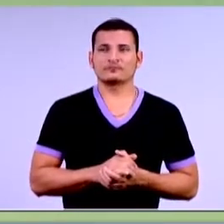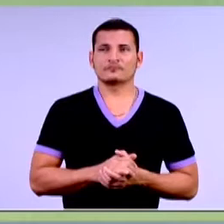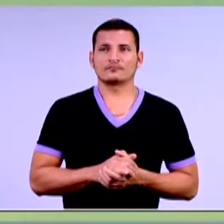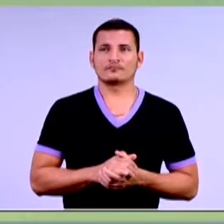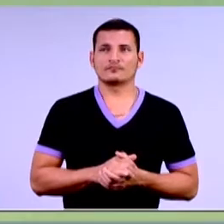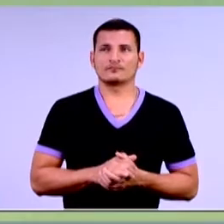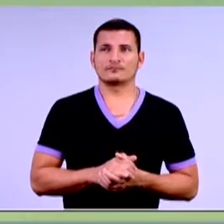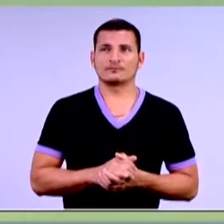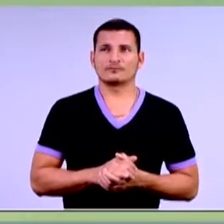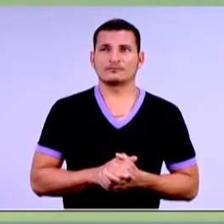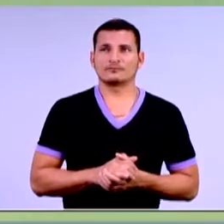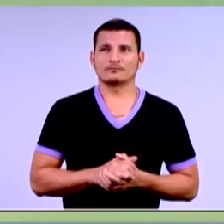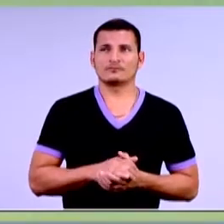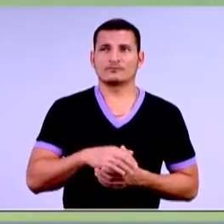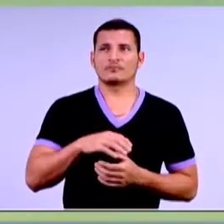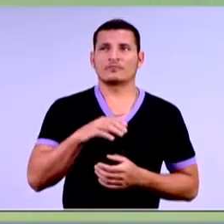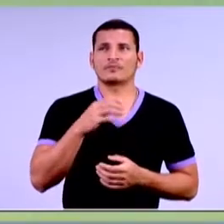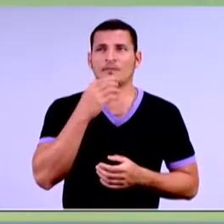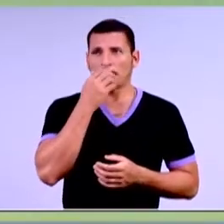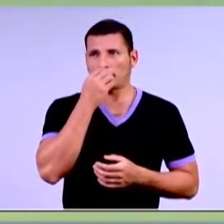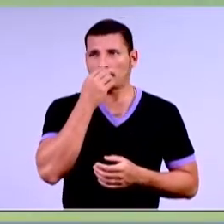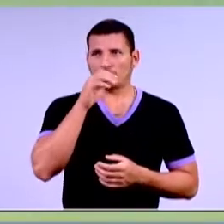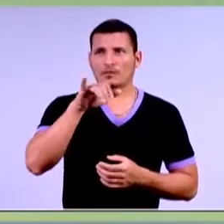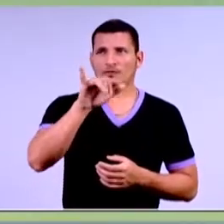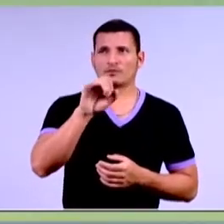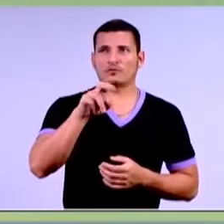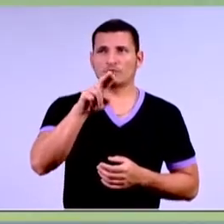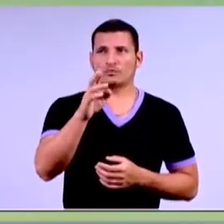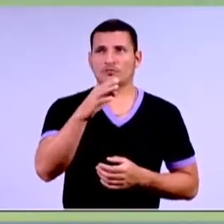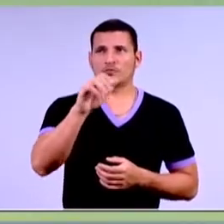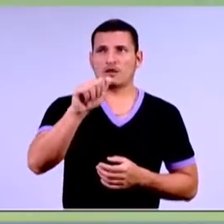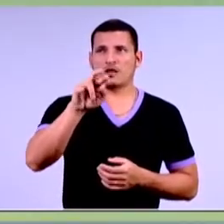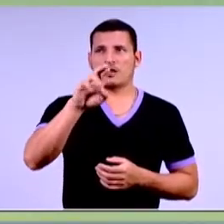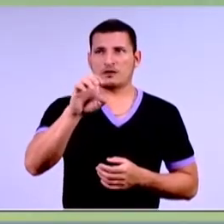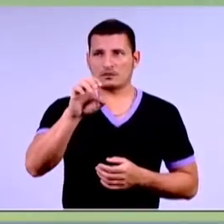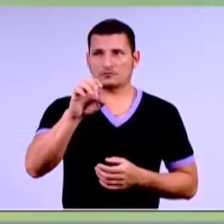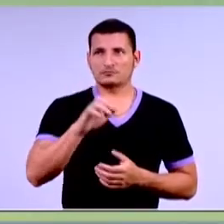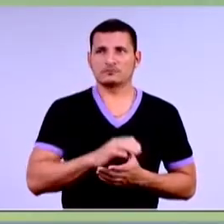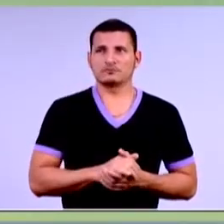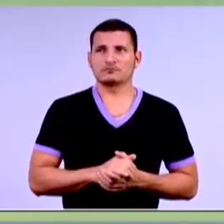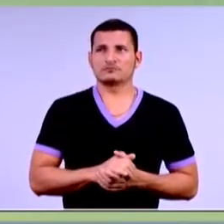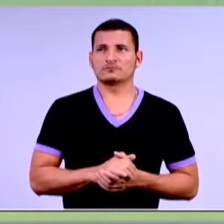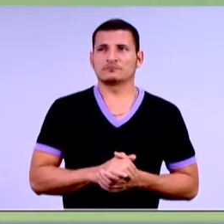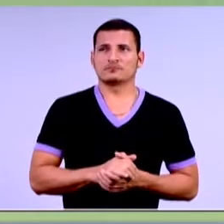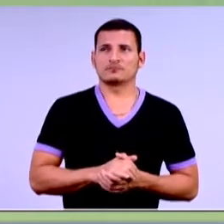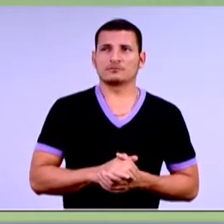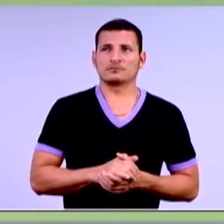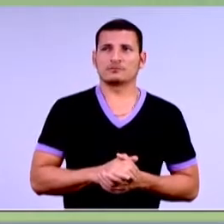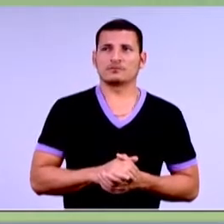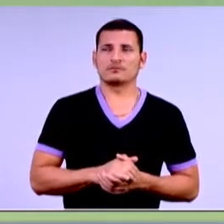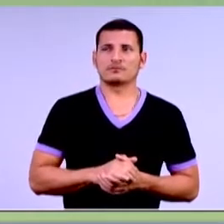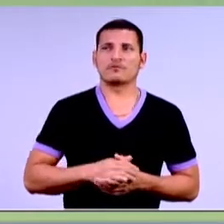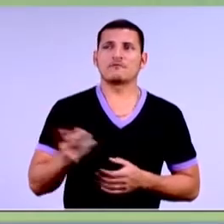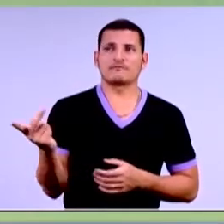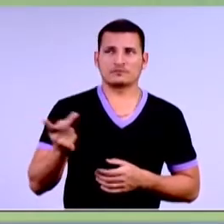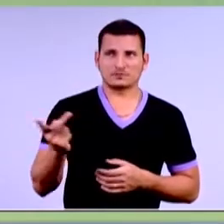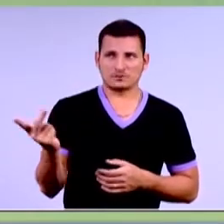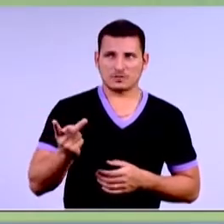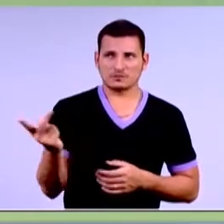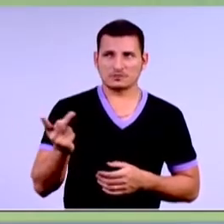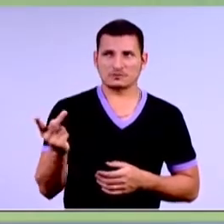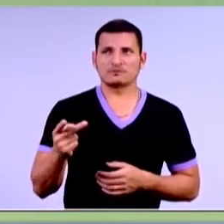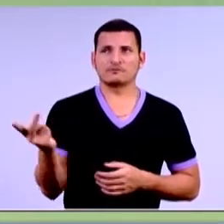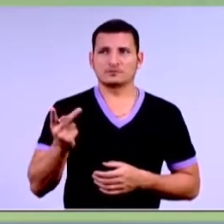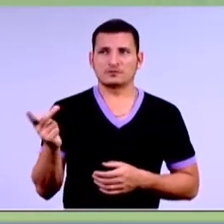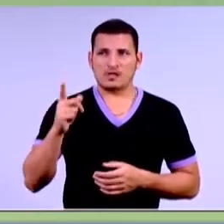mas se eu digo eo à a stihl dentes logo vai ser vocês vocês são meus